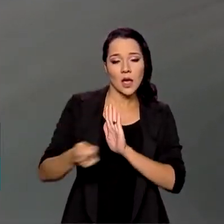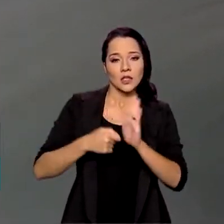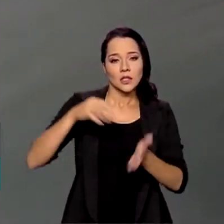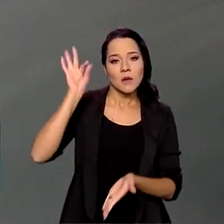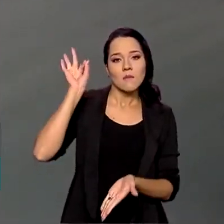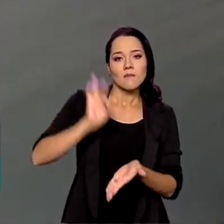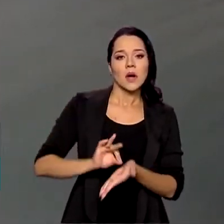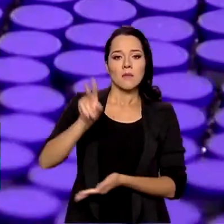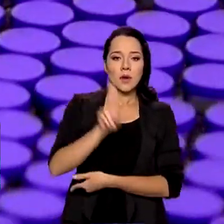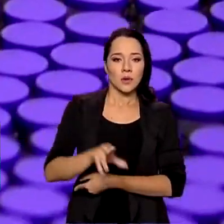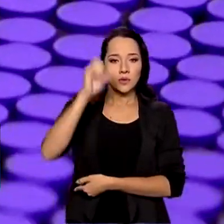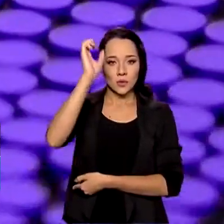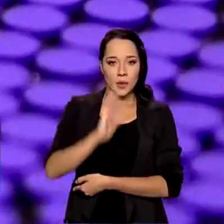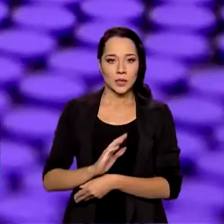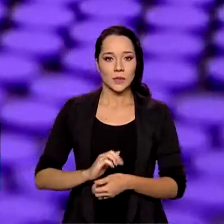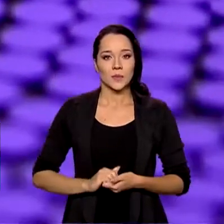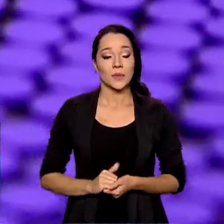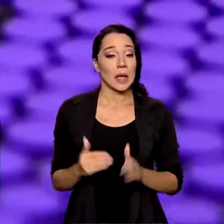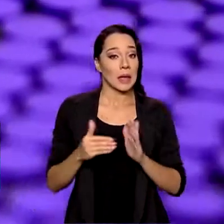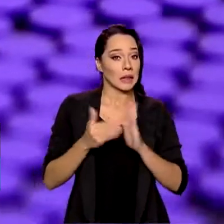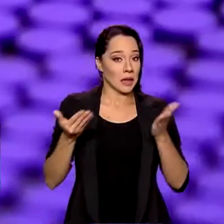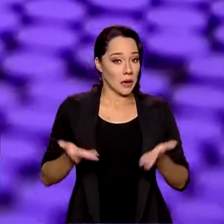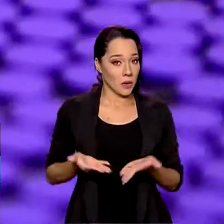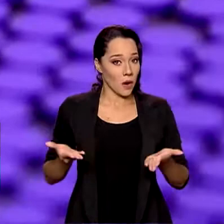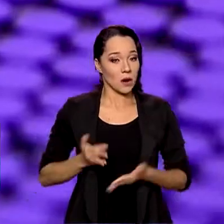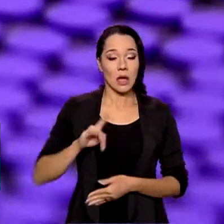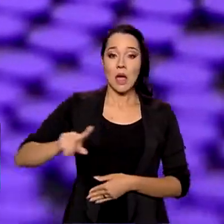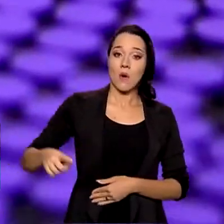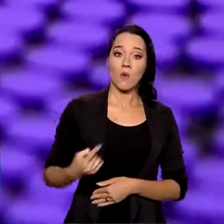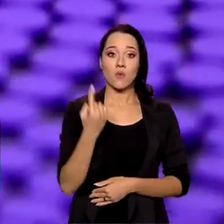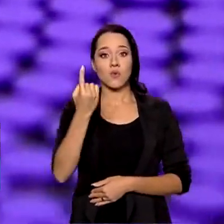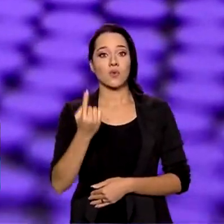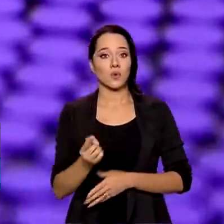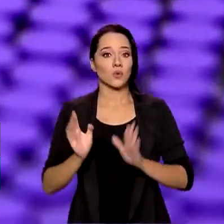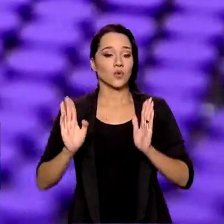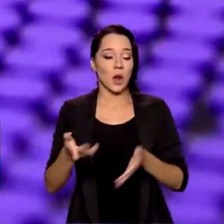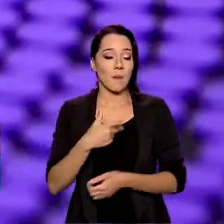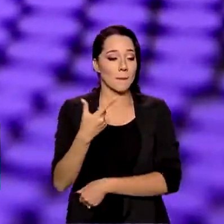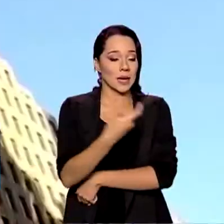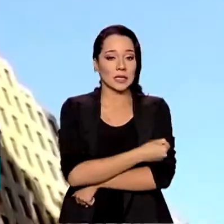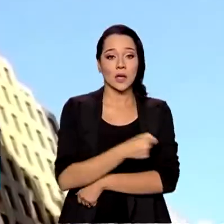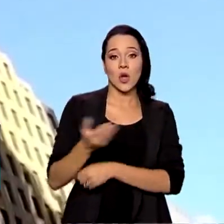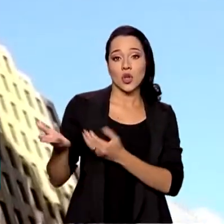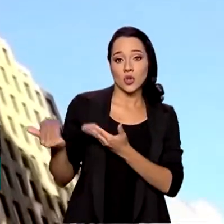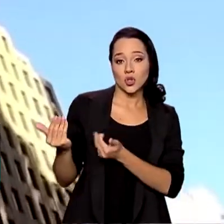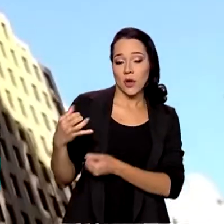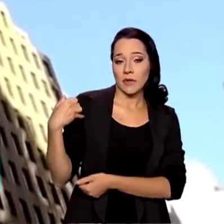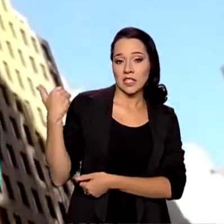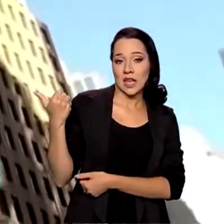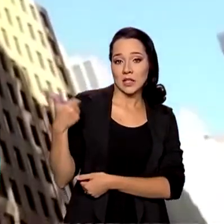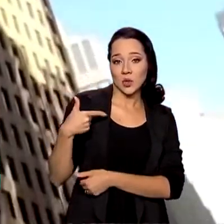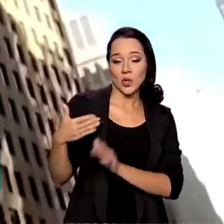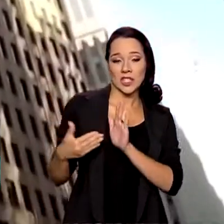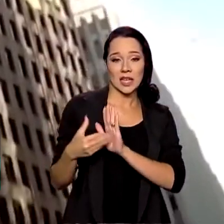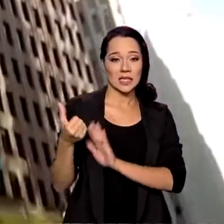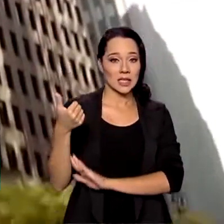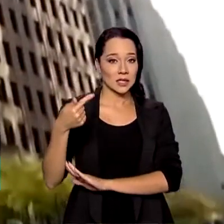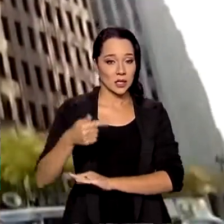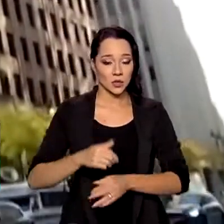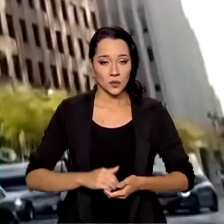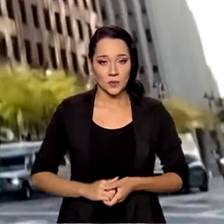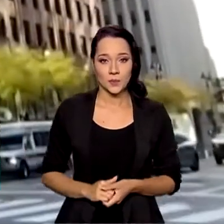definitivo para uso no Brasil. E até agora, é o único autorizado para aplicação em adolescentes de 12 a 17